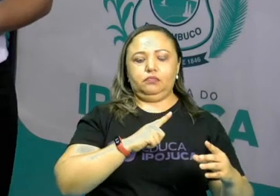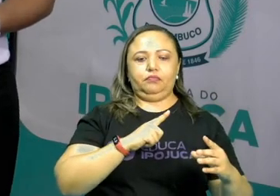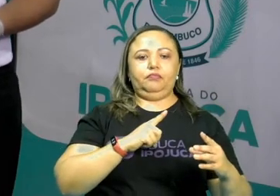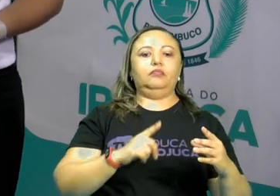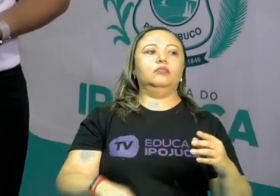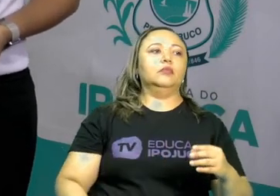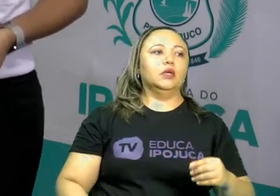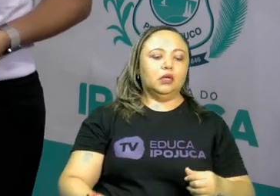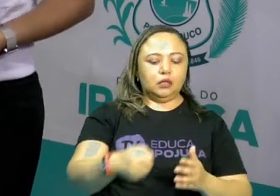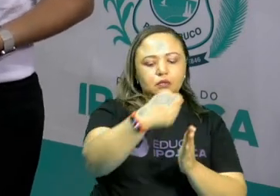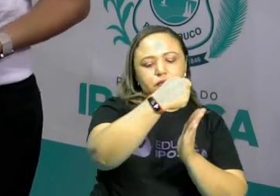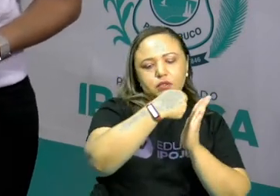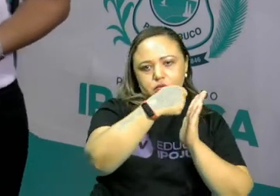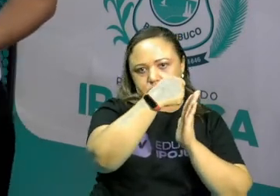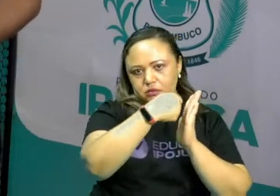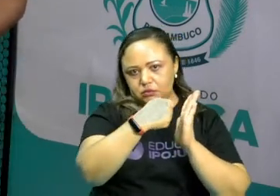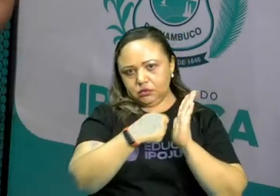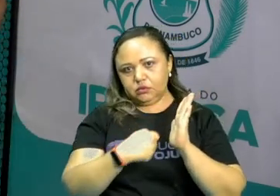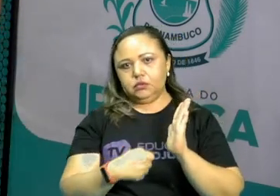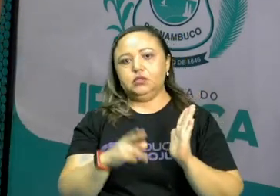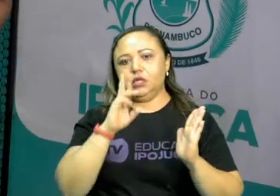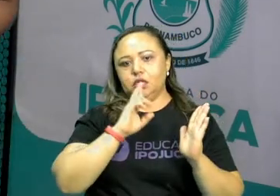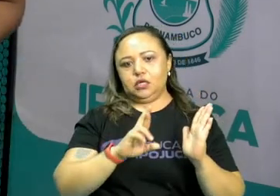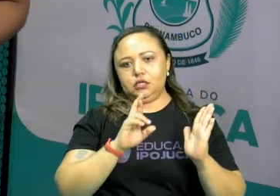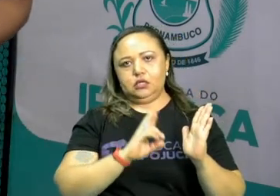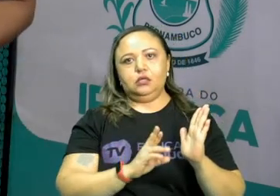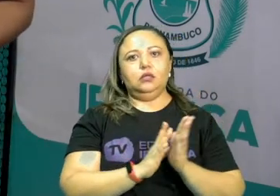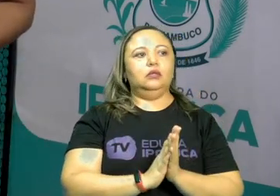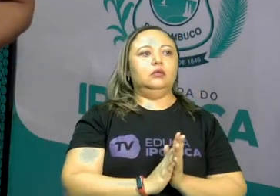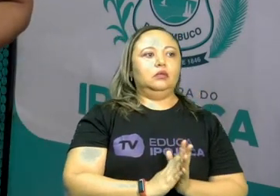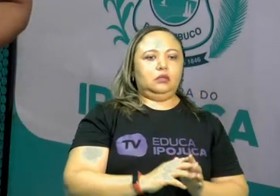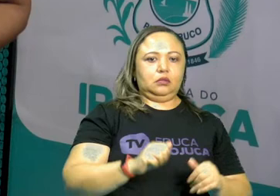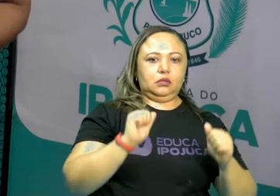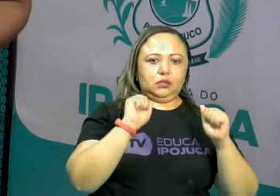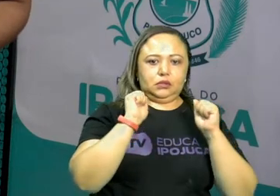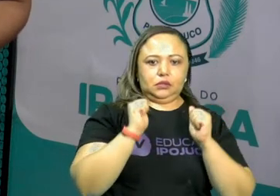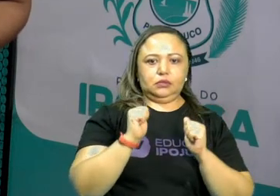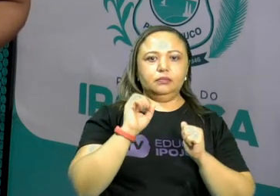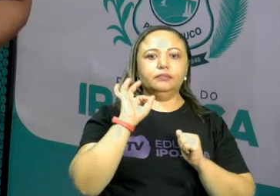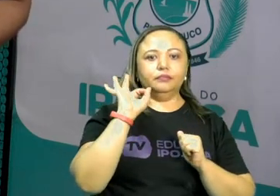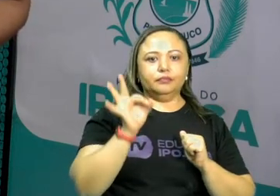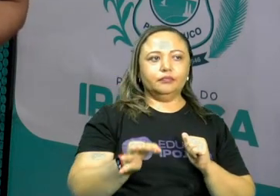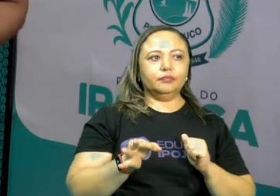homogênea e o que é a mistura heterogênea. Certo, gente?